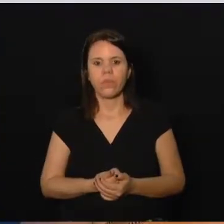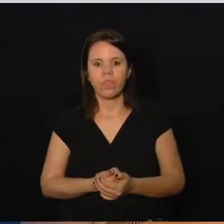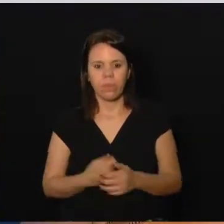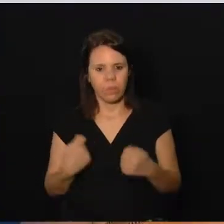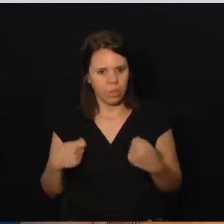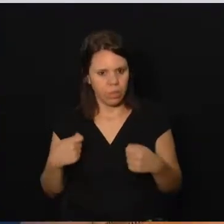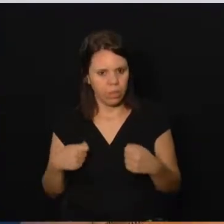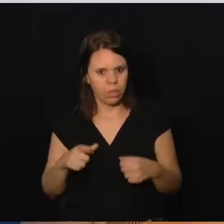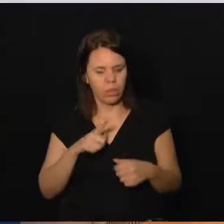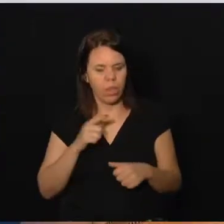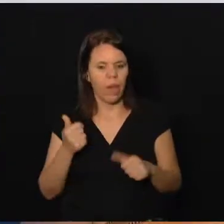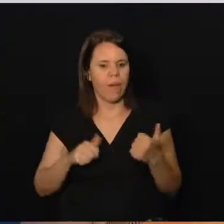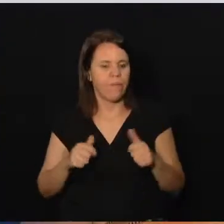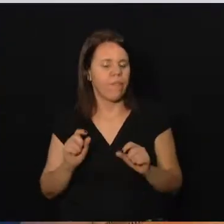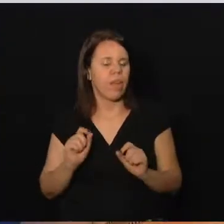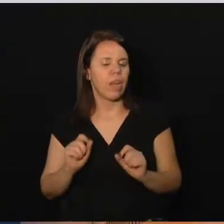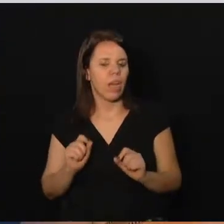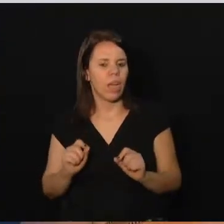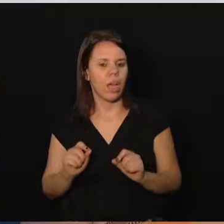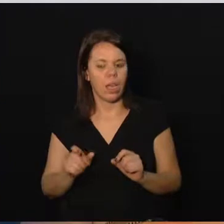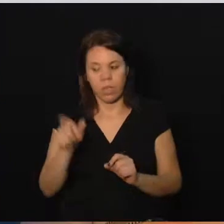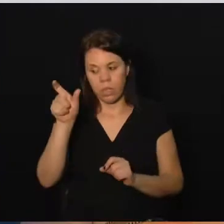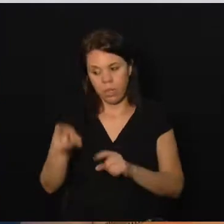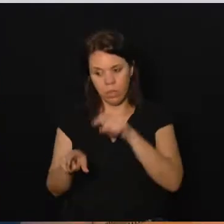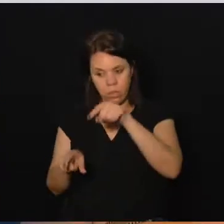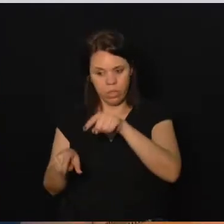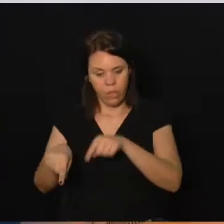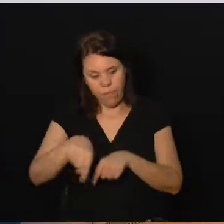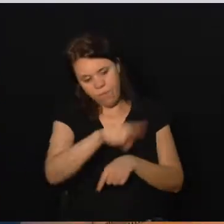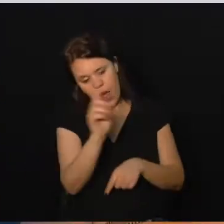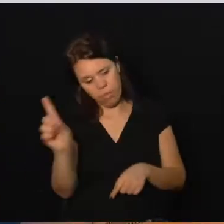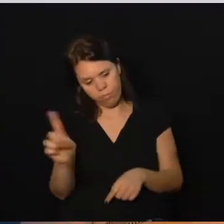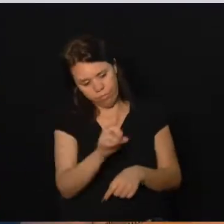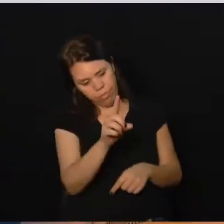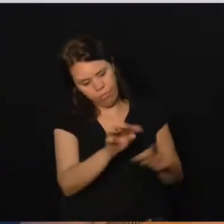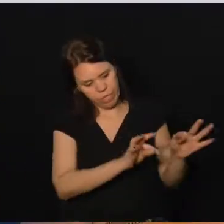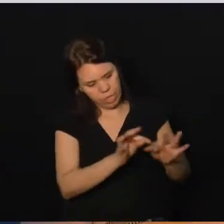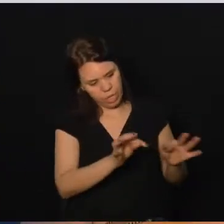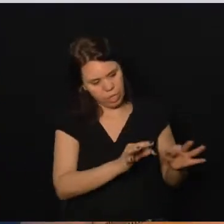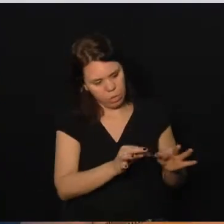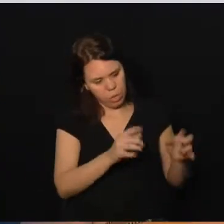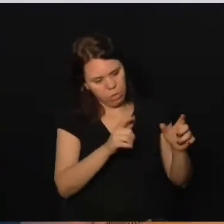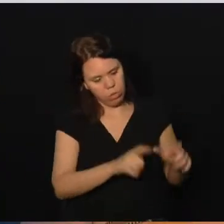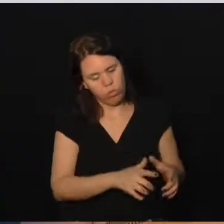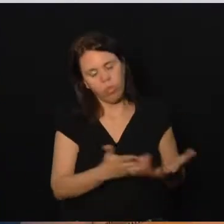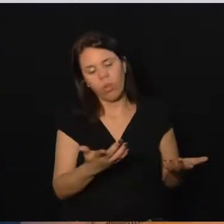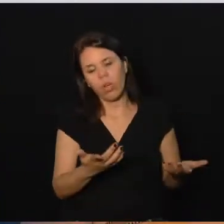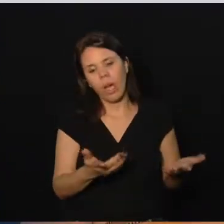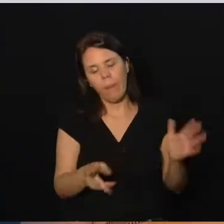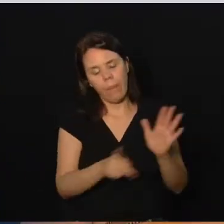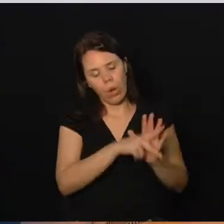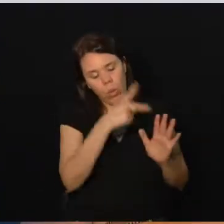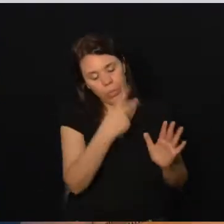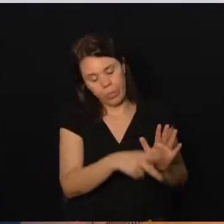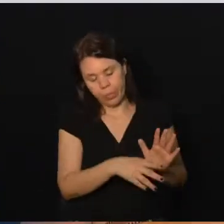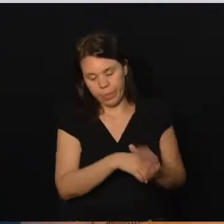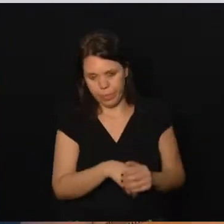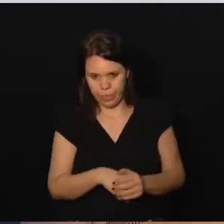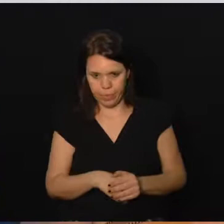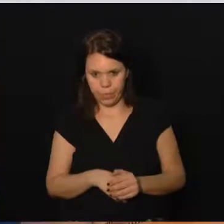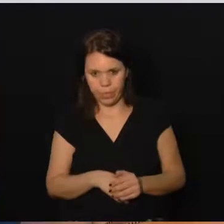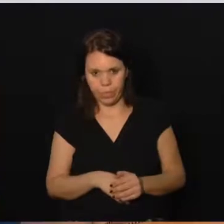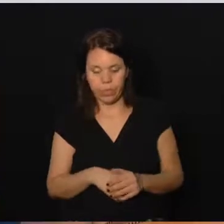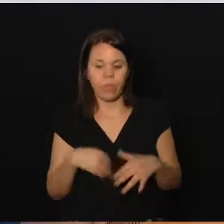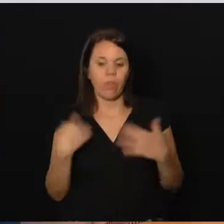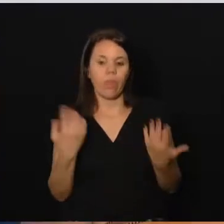ser avaliado quando esse dependente vem para tratamento. Então, por isso que nós, quando